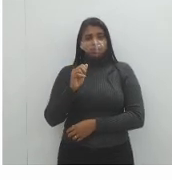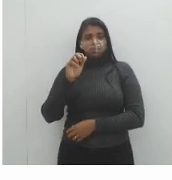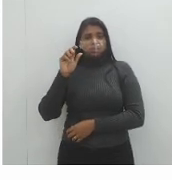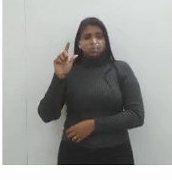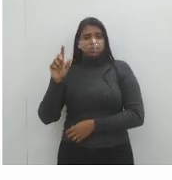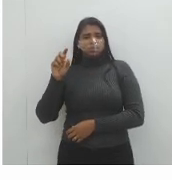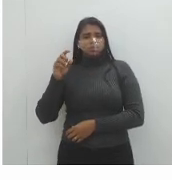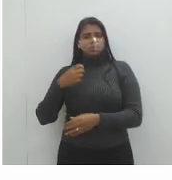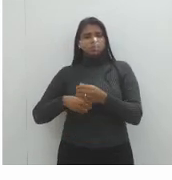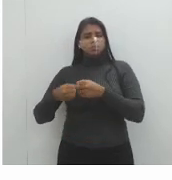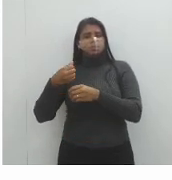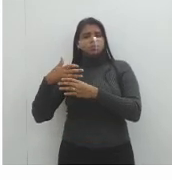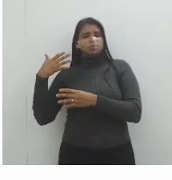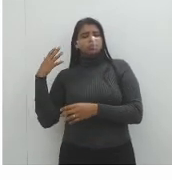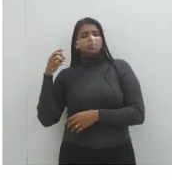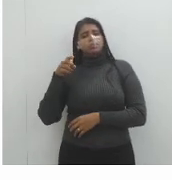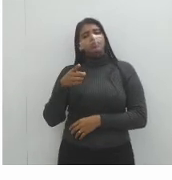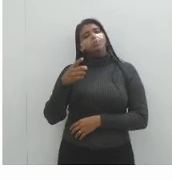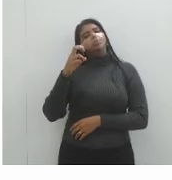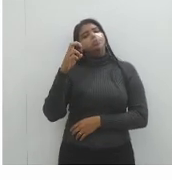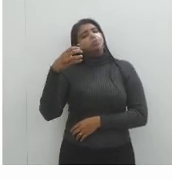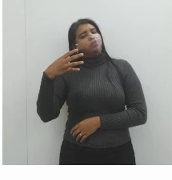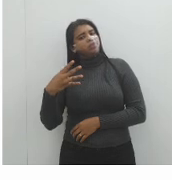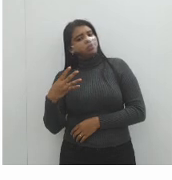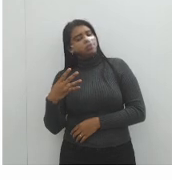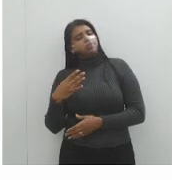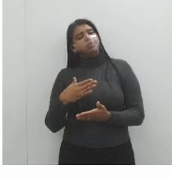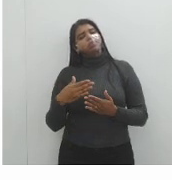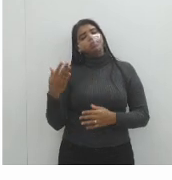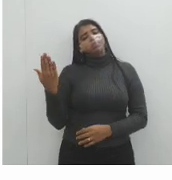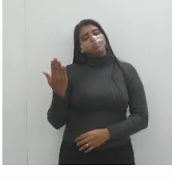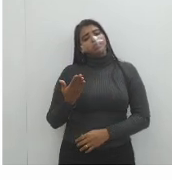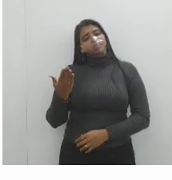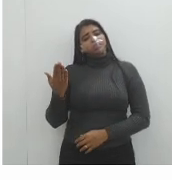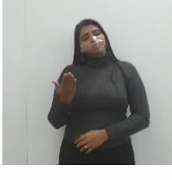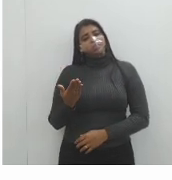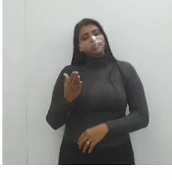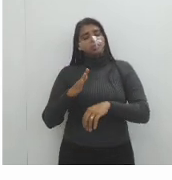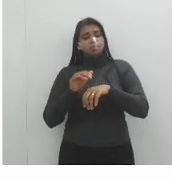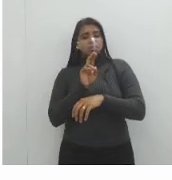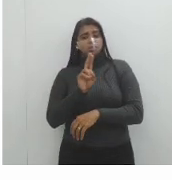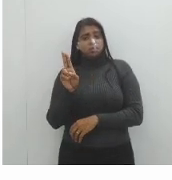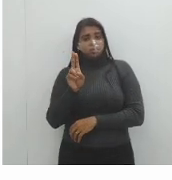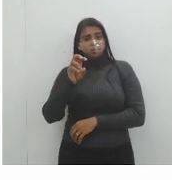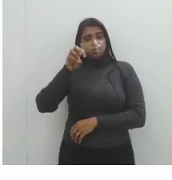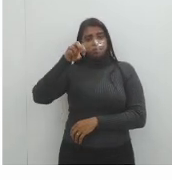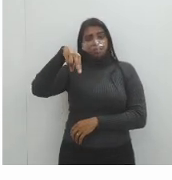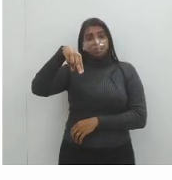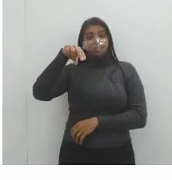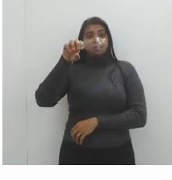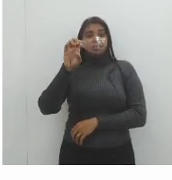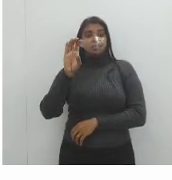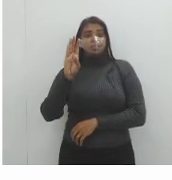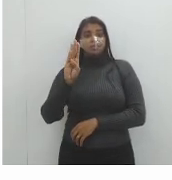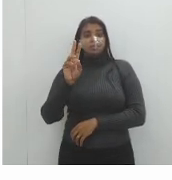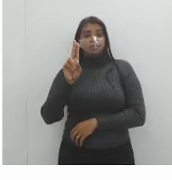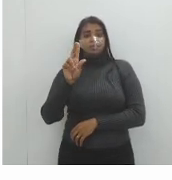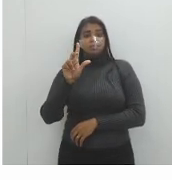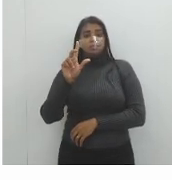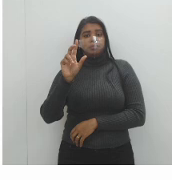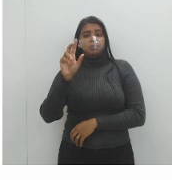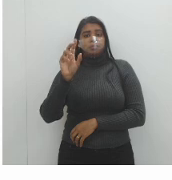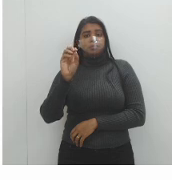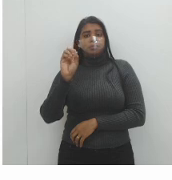de 1054. Agora ela é chamada de nebulosa de Caranguejo. Então essa grande explosão